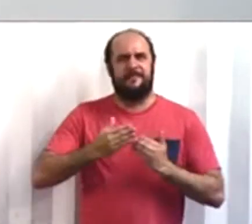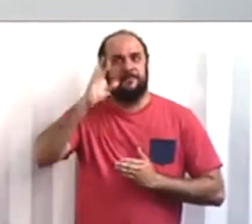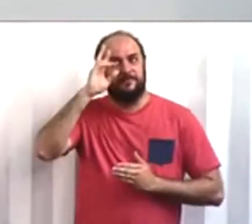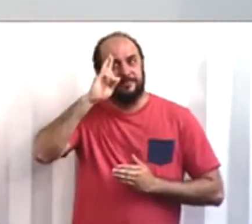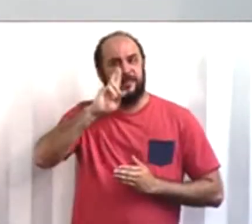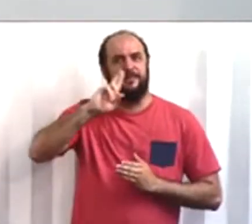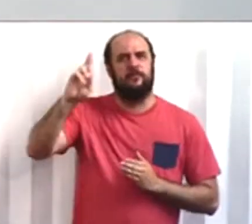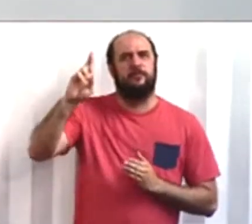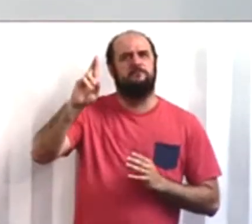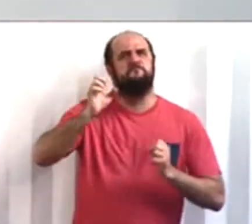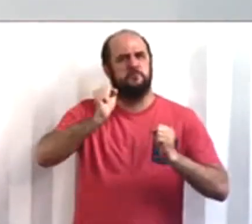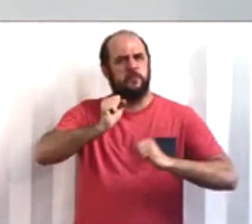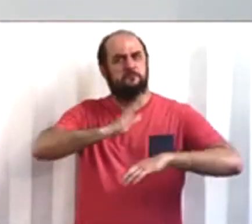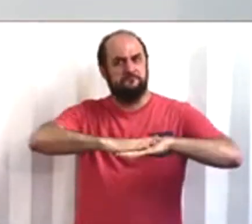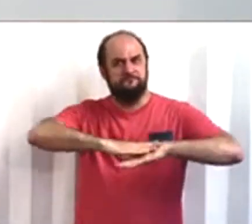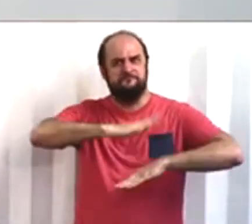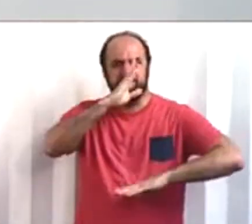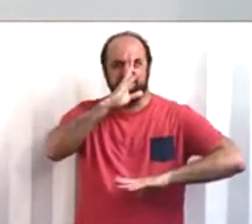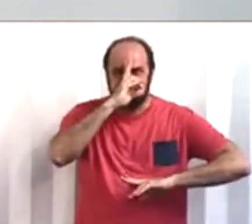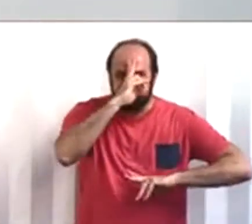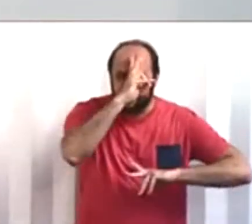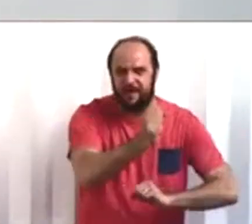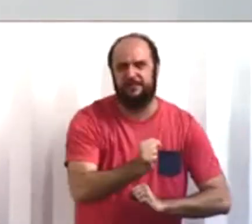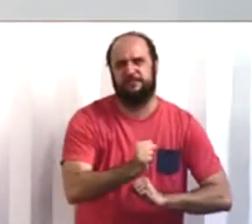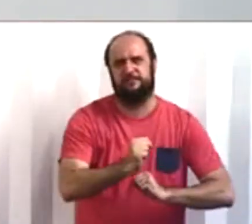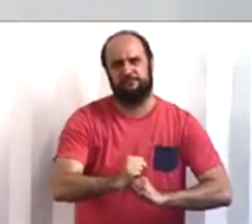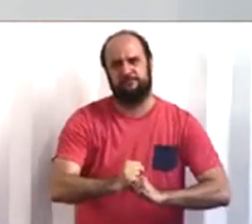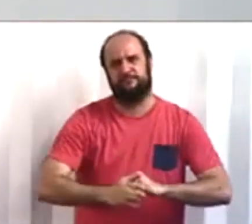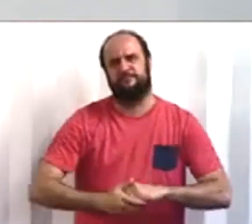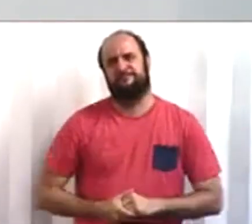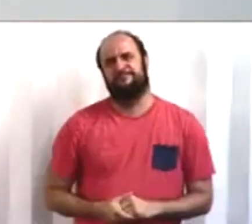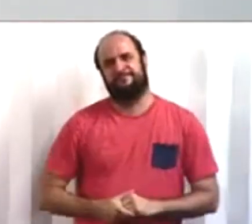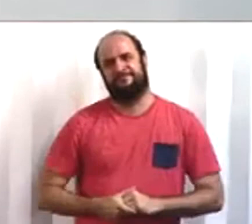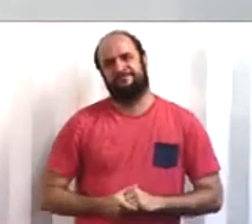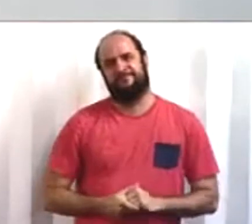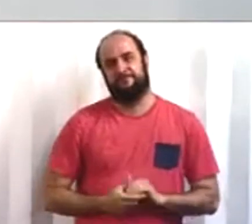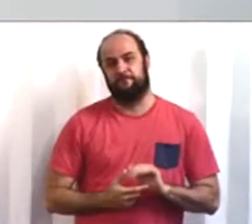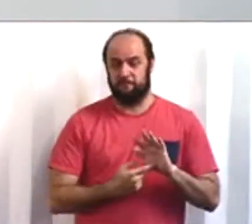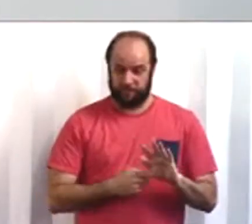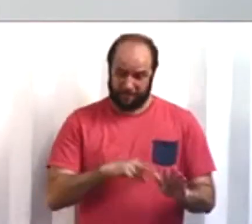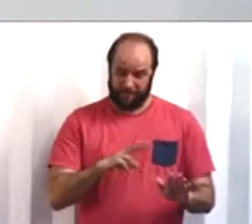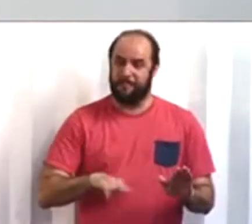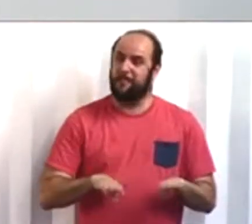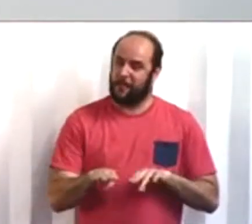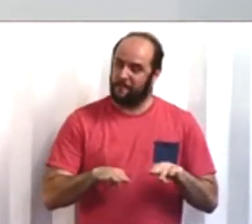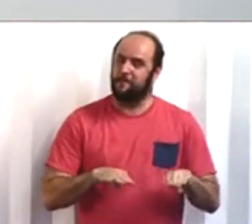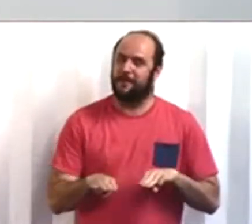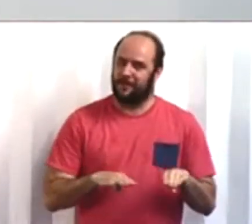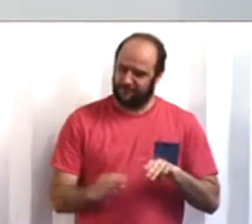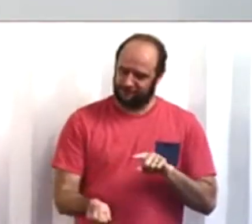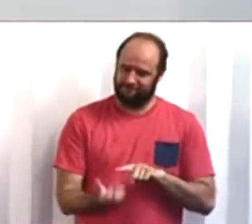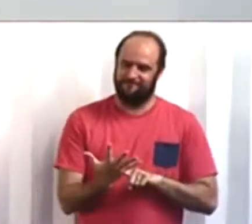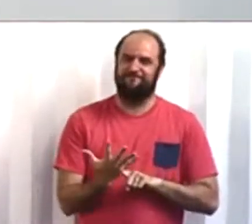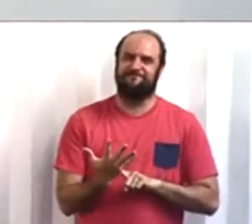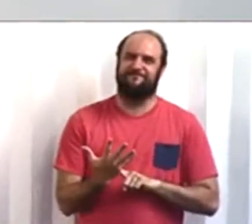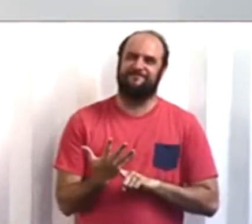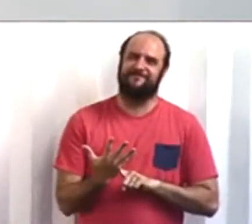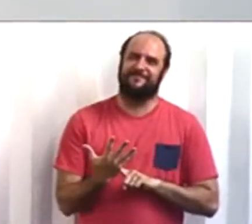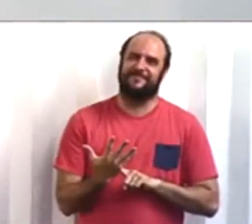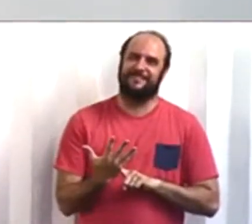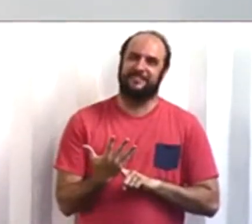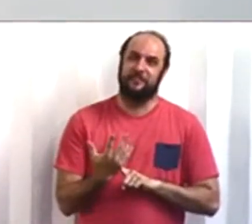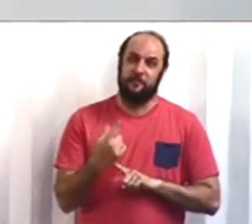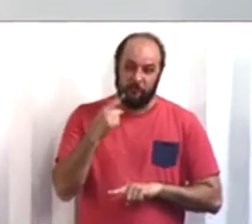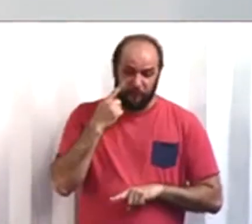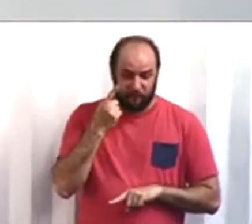deu pode ser mais intenso. Essa passagem nos mostra um pouco disso. Essa passagem nos mostra o Evangelho do